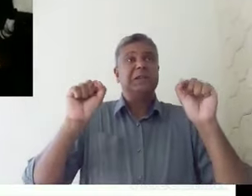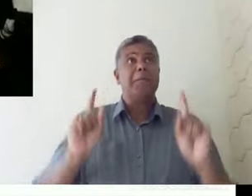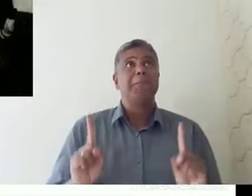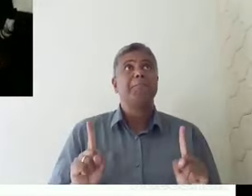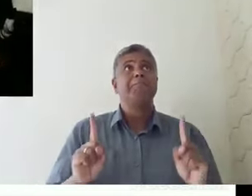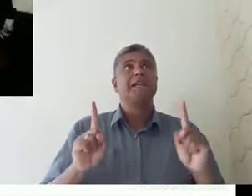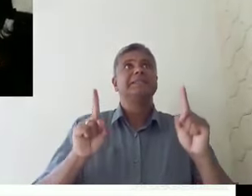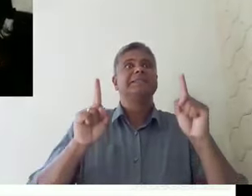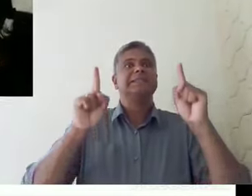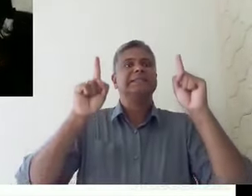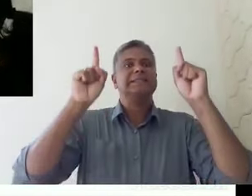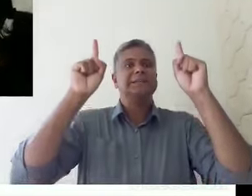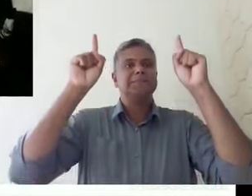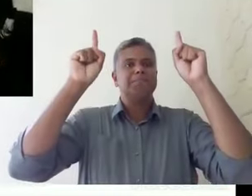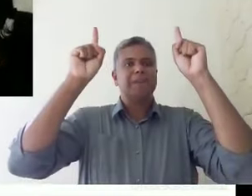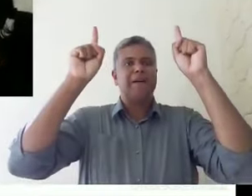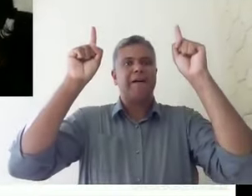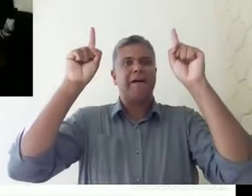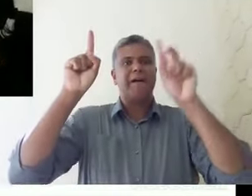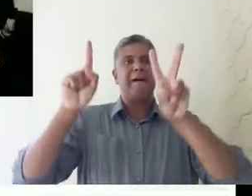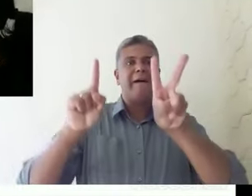na vertical.